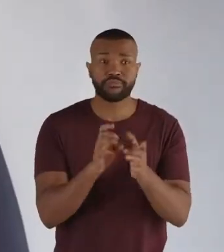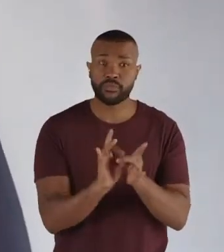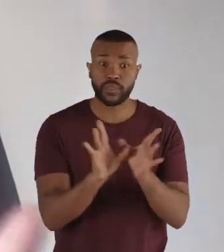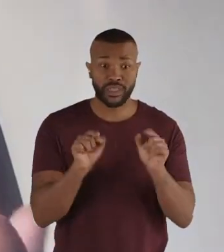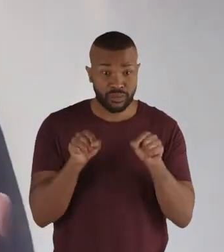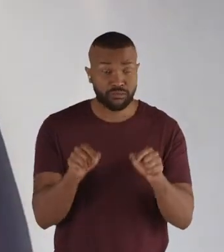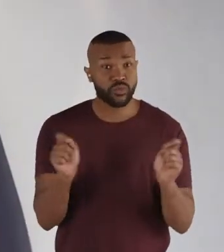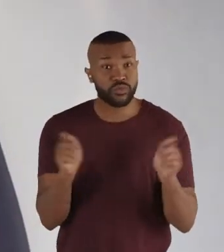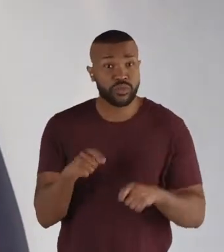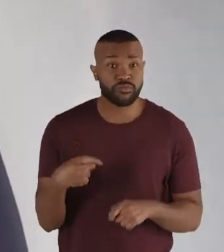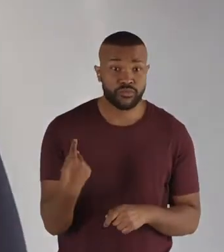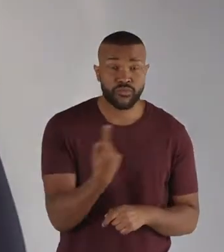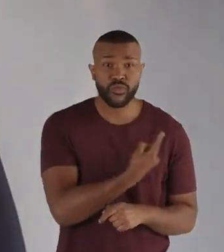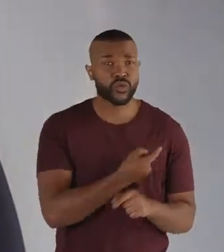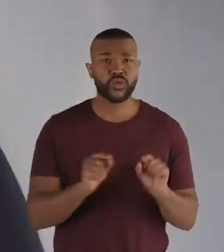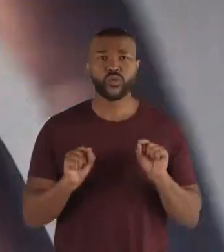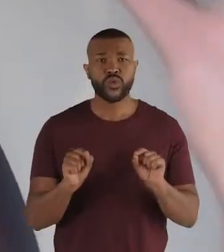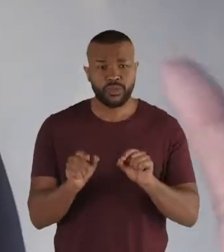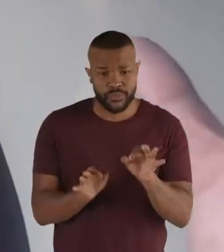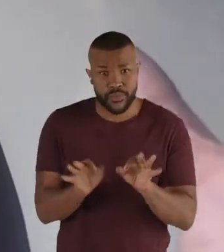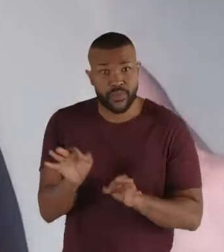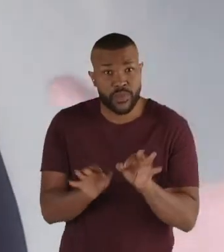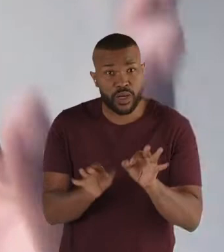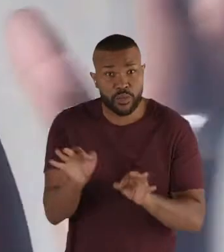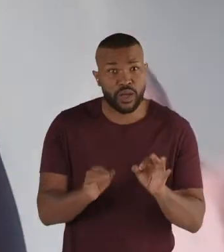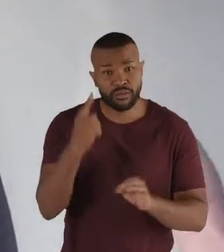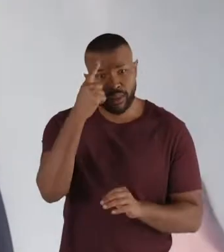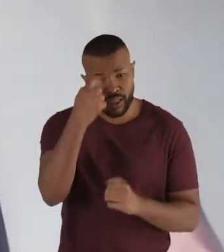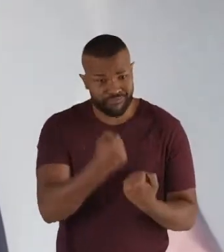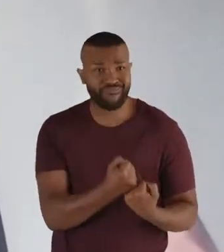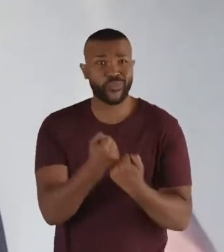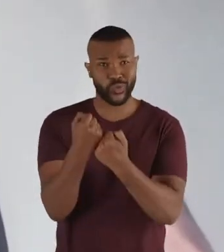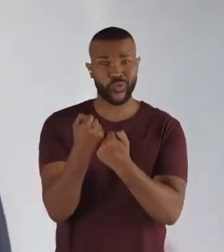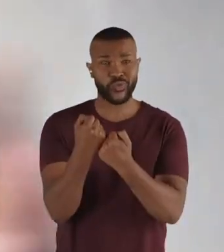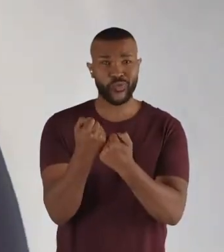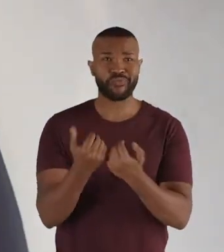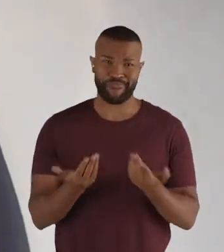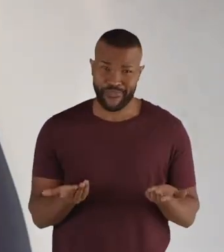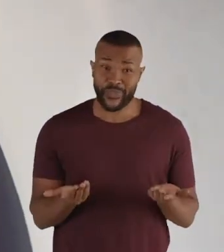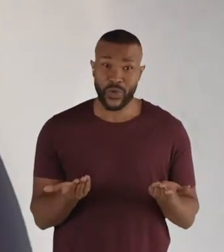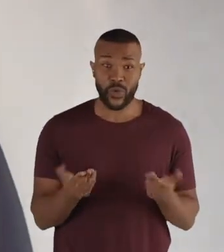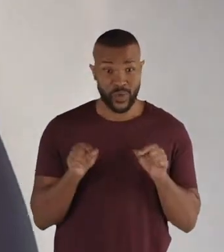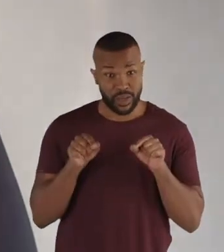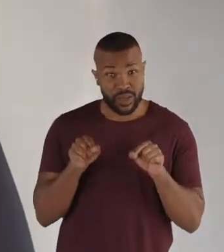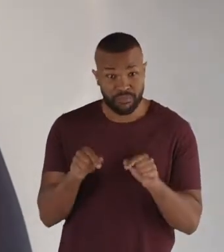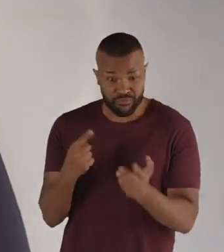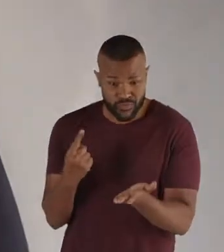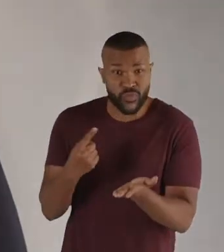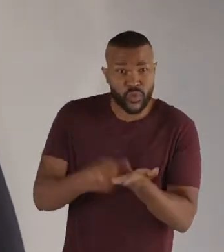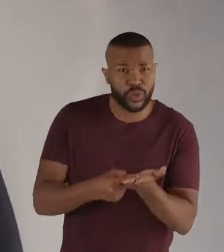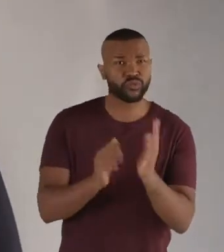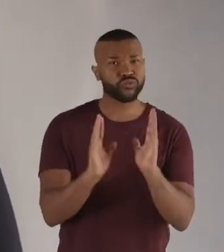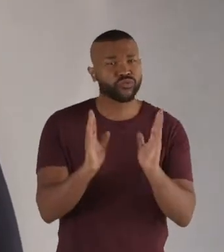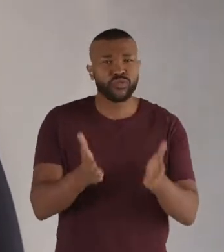Ela possibilita a construção dessa nossa ideia de solidariedade, né? Então, esse compromisso